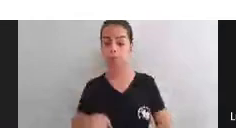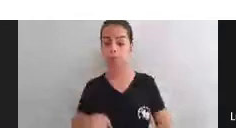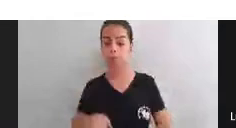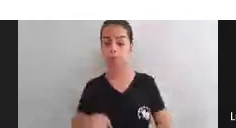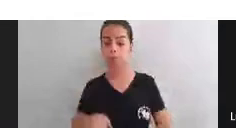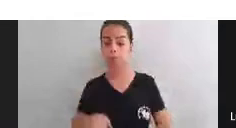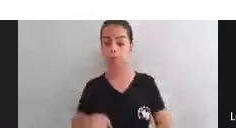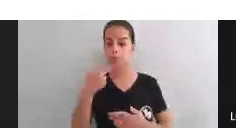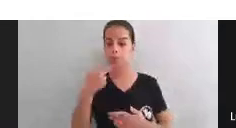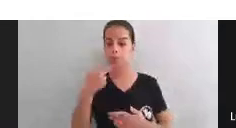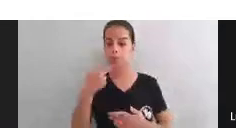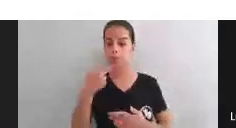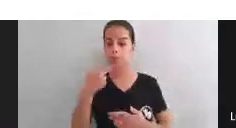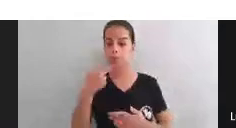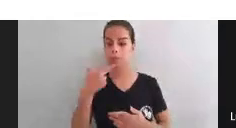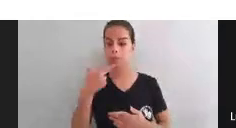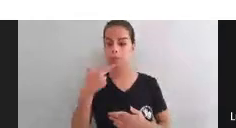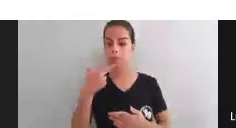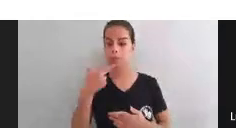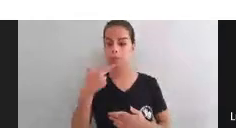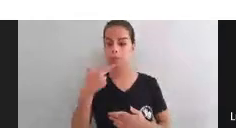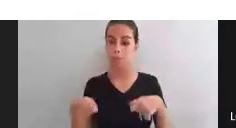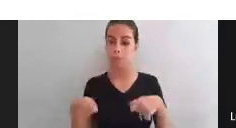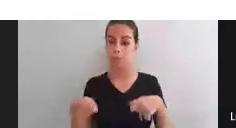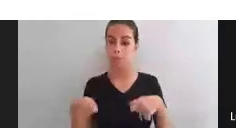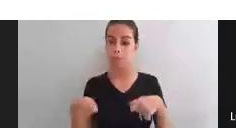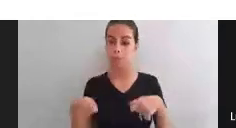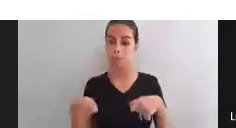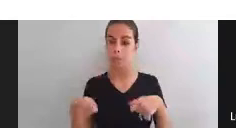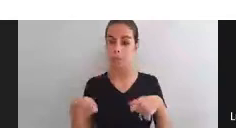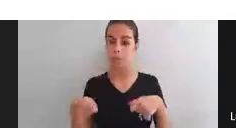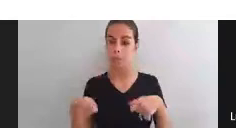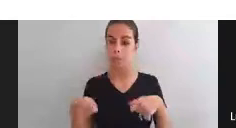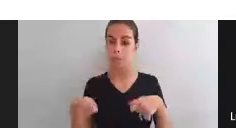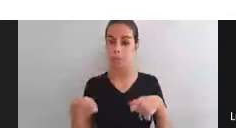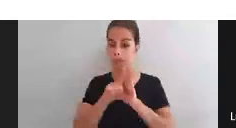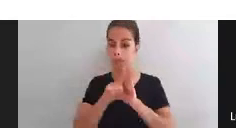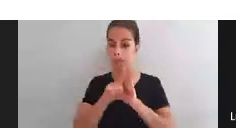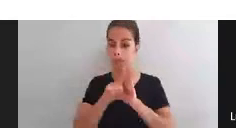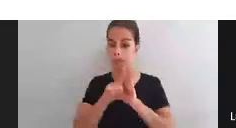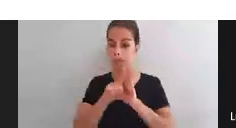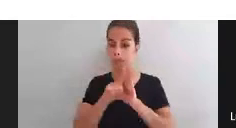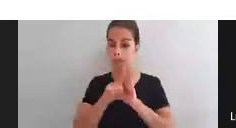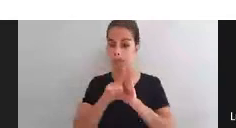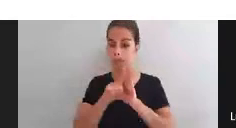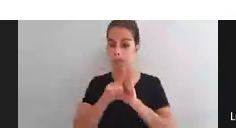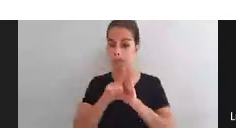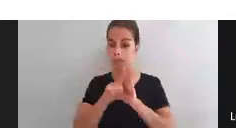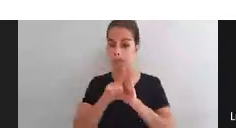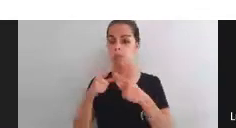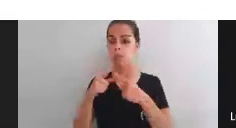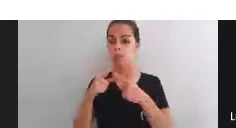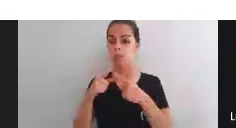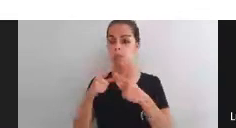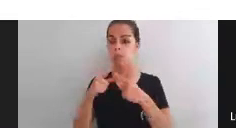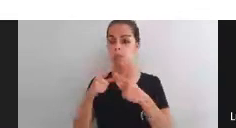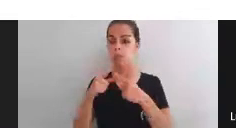precisa de uma outra lei que dê sentido aos processos termodinâmicos, que é a segunda